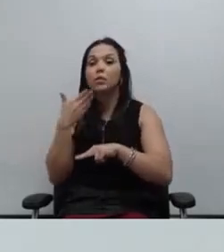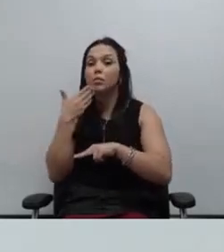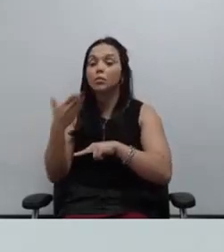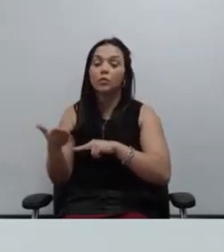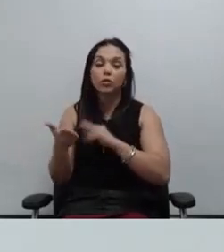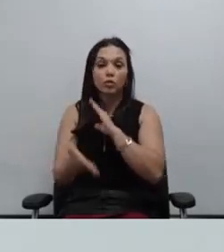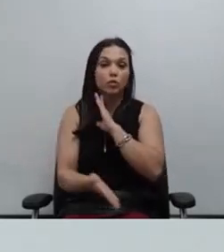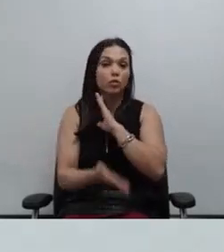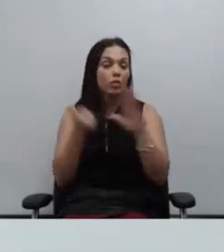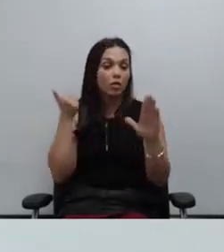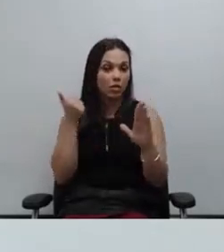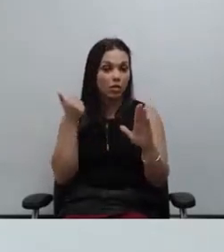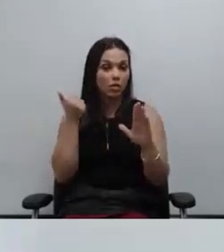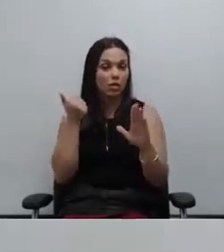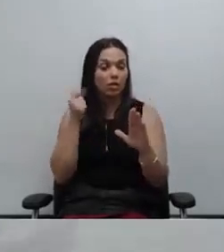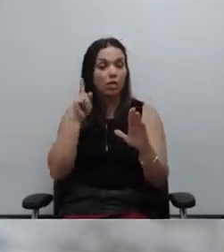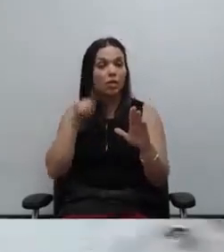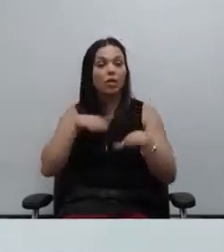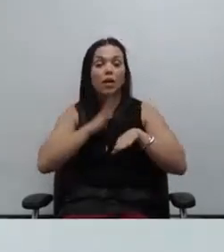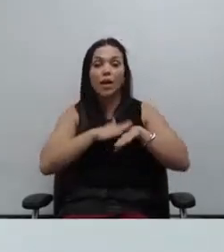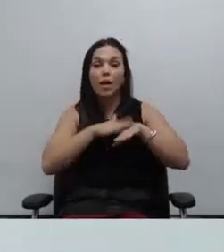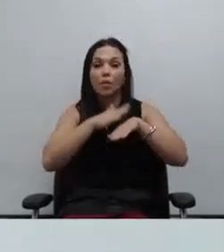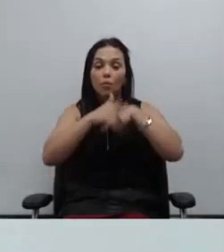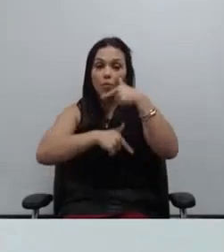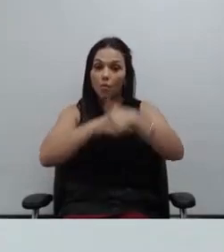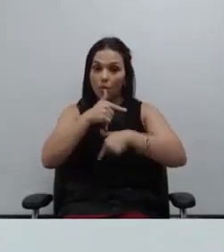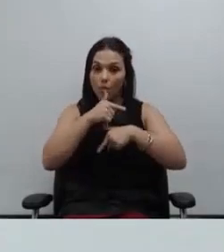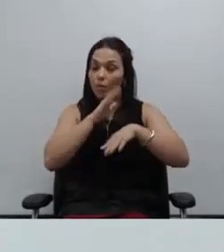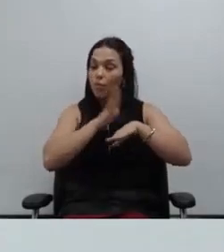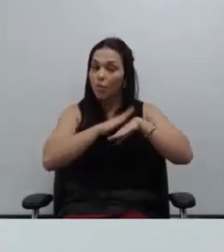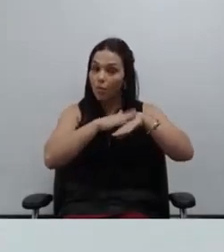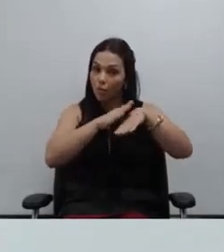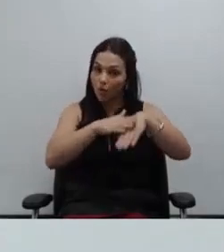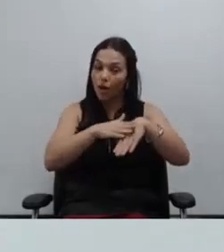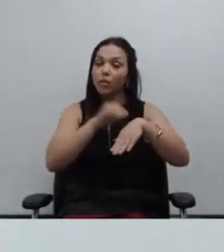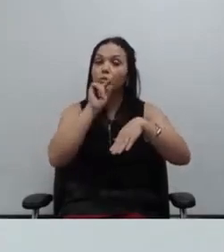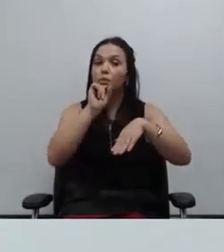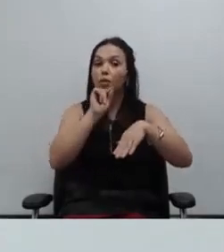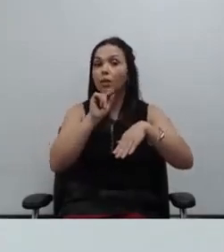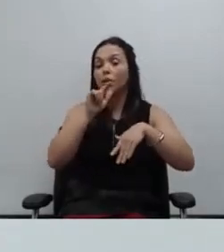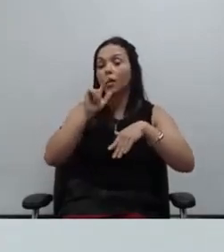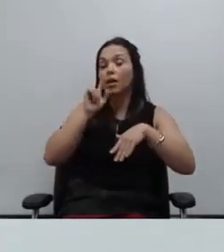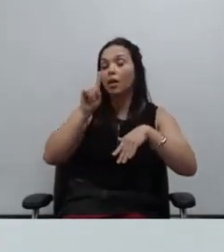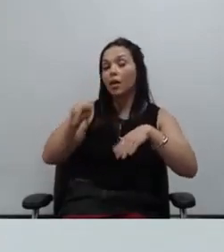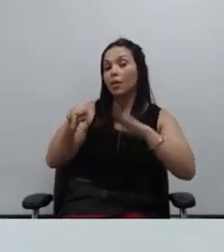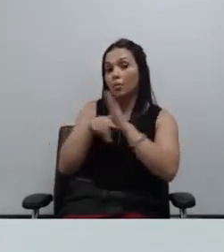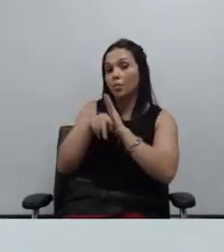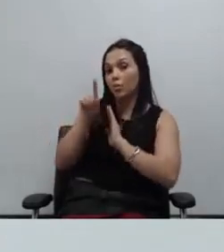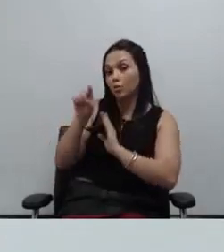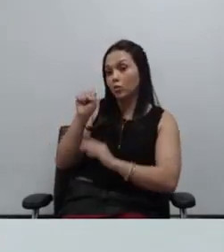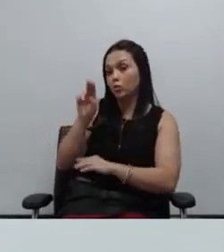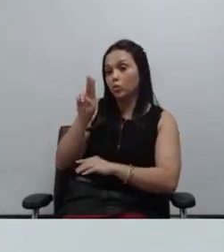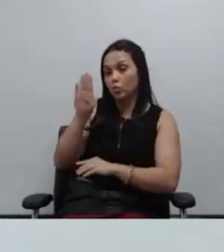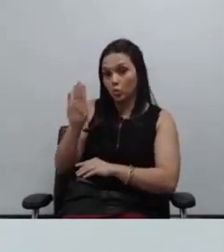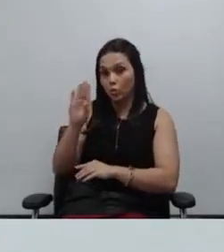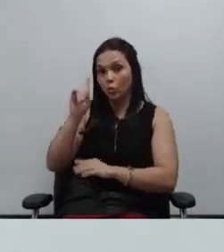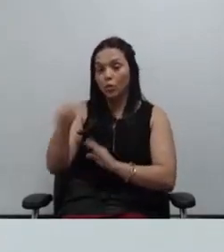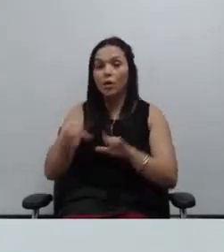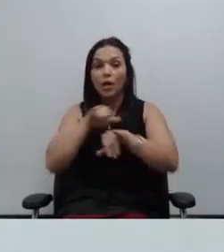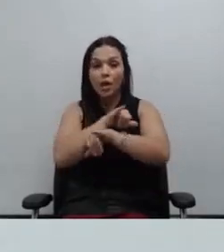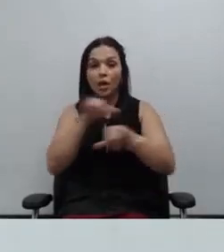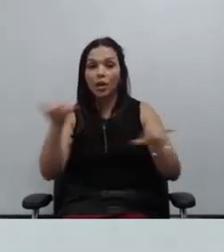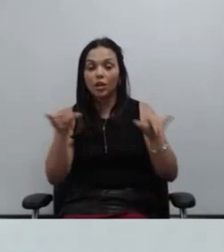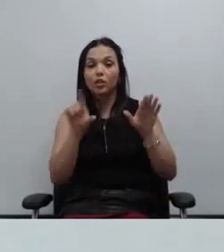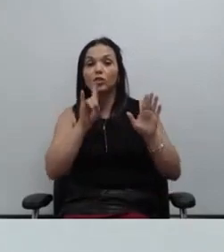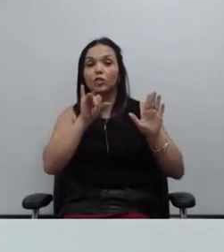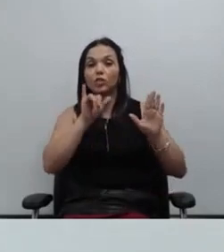efeitos contra o ato conjunto da 2ª e 3ª Subdefensorias Públicas Gerais, publicado no Diário Oficial de 27 de